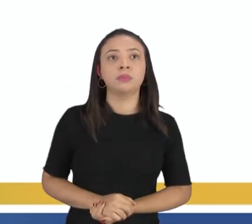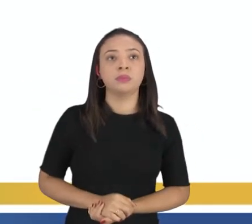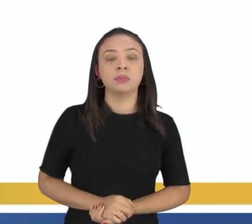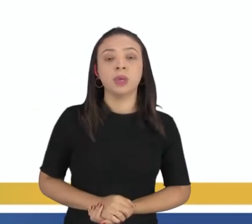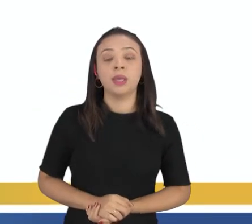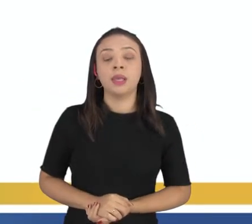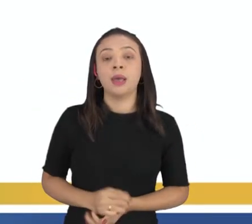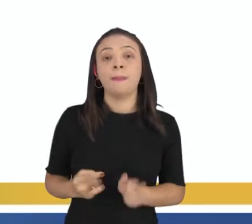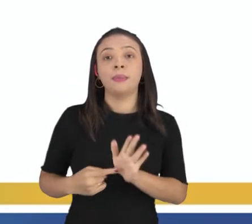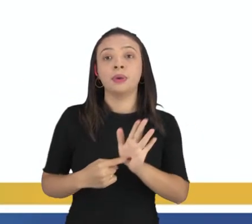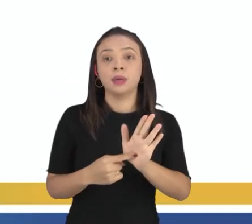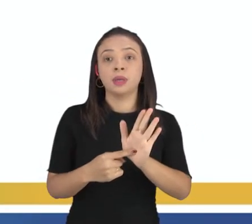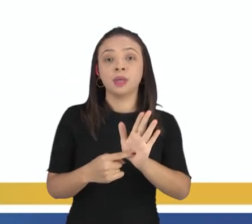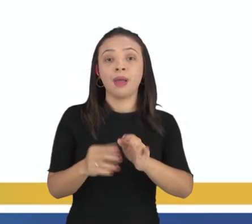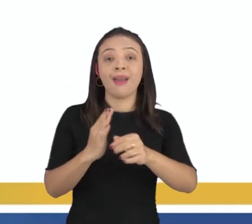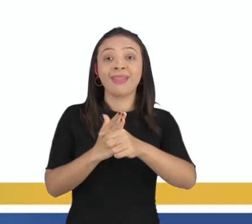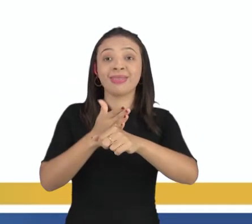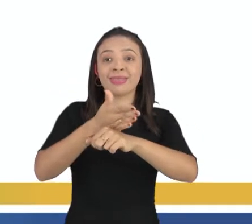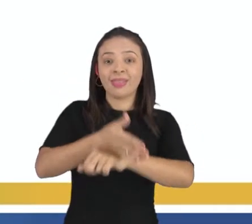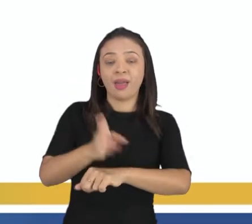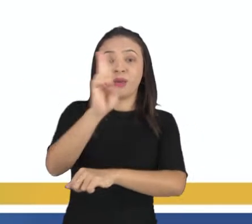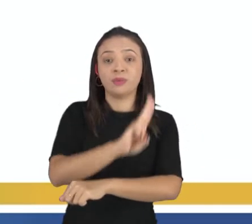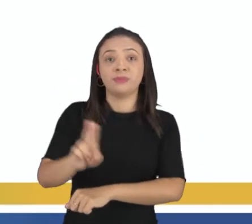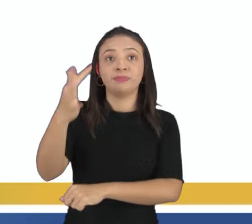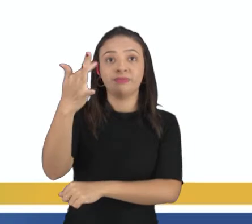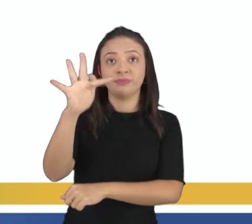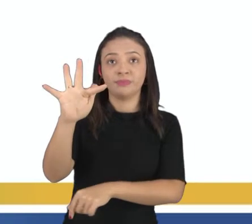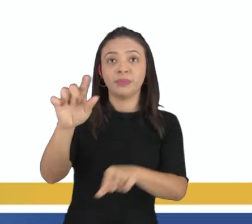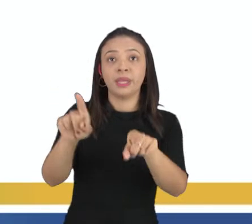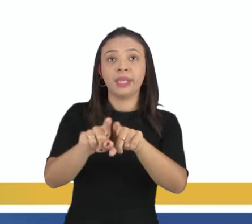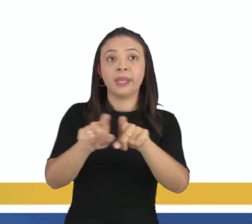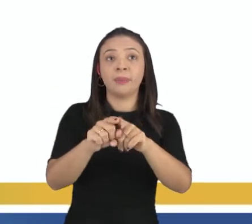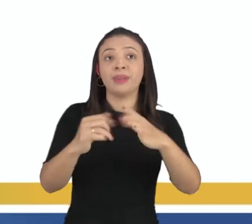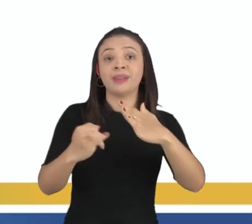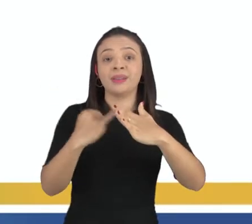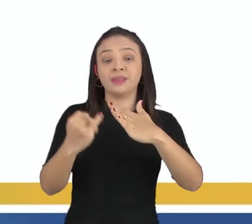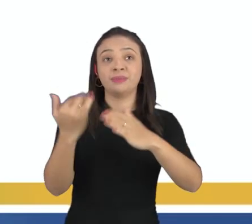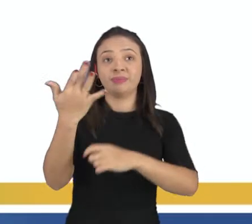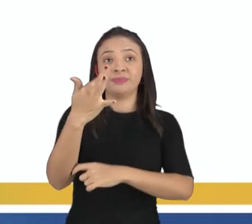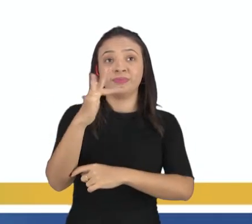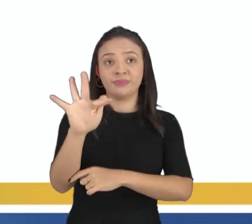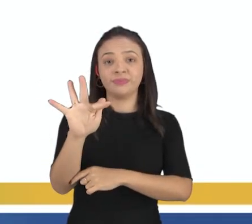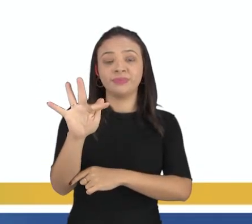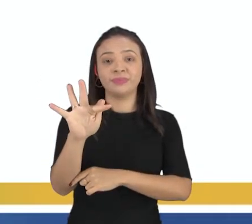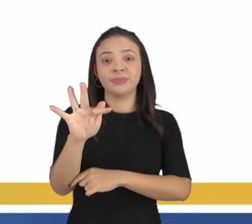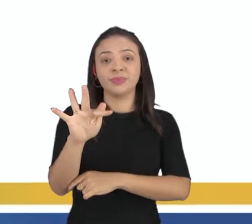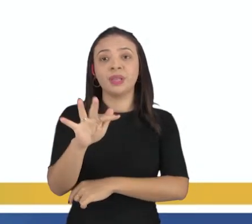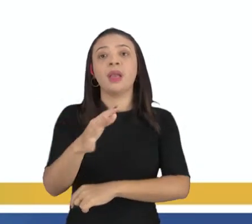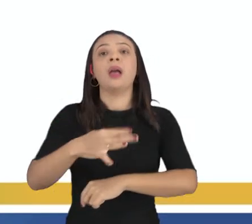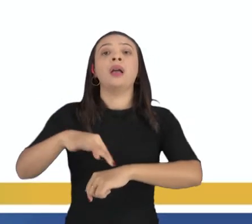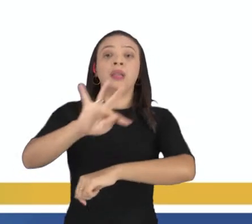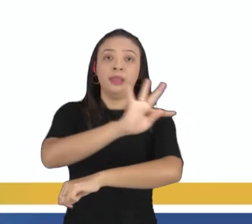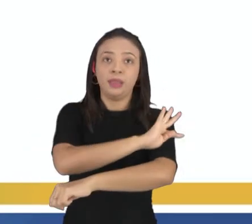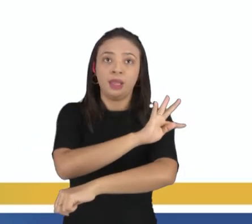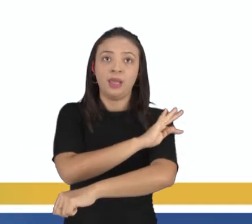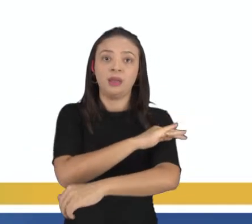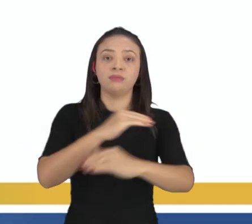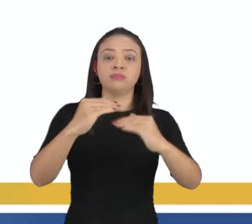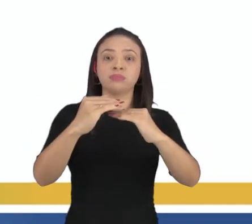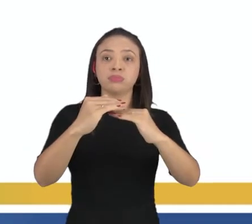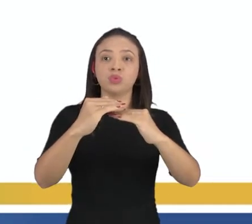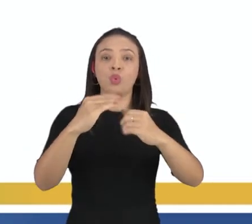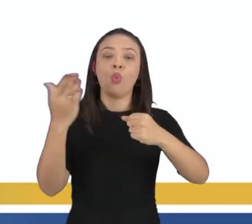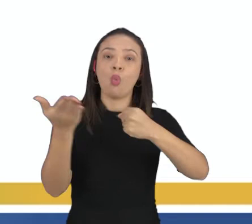o ingresso nas universidades federais e nas instituições federais de ensino técnico de nível